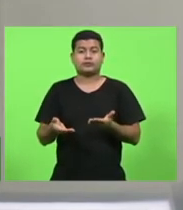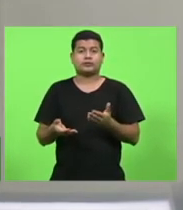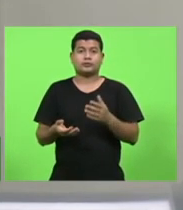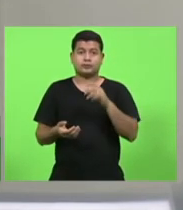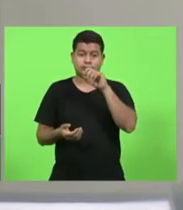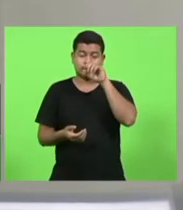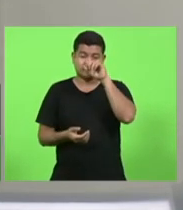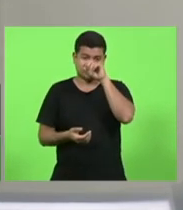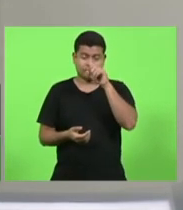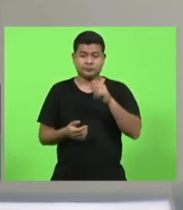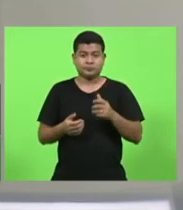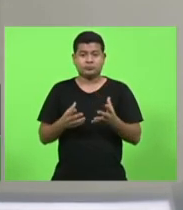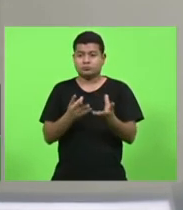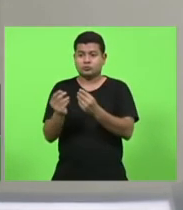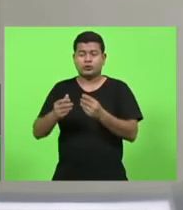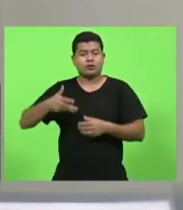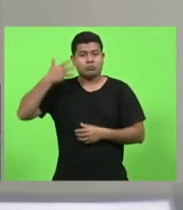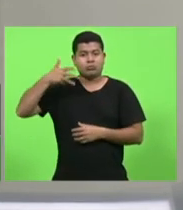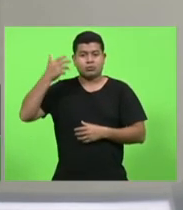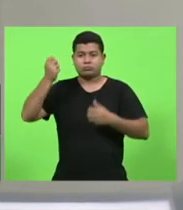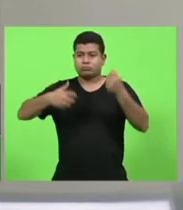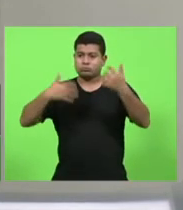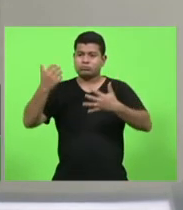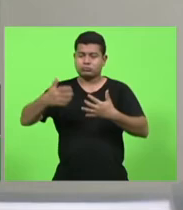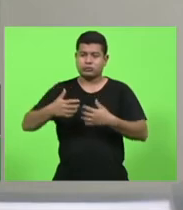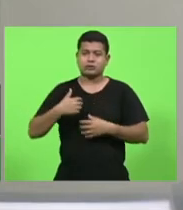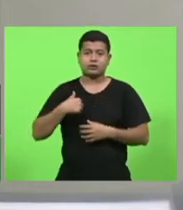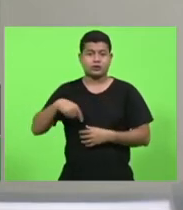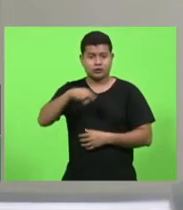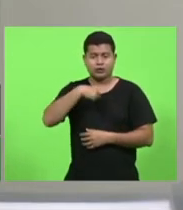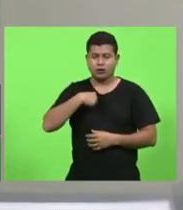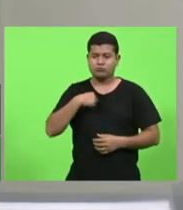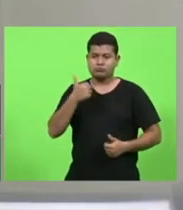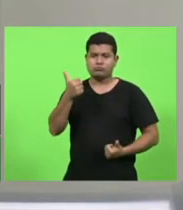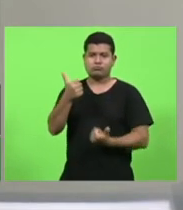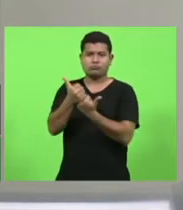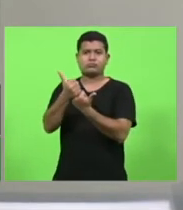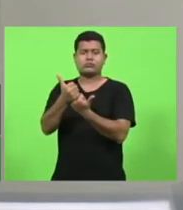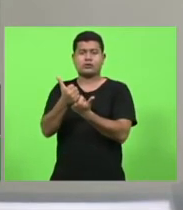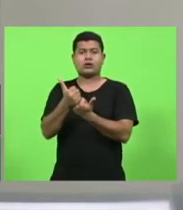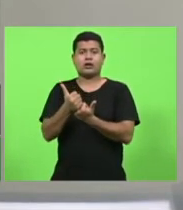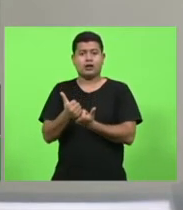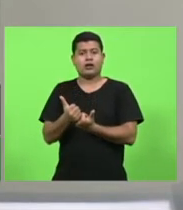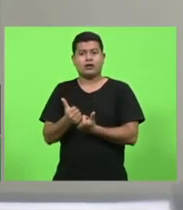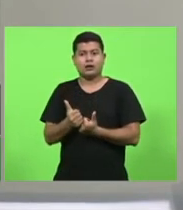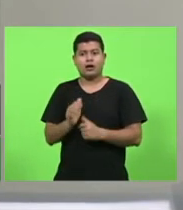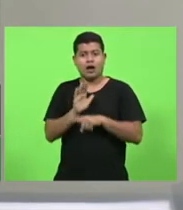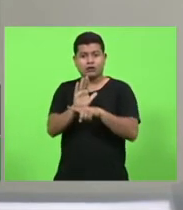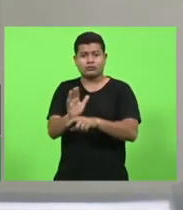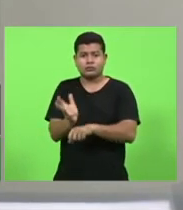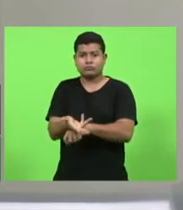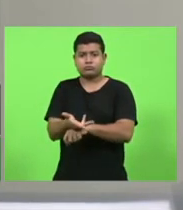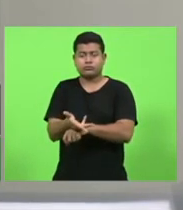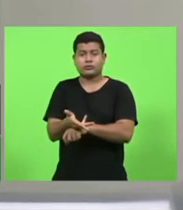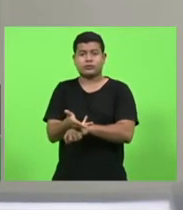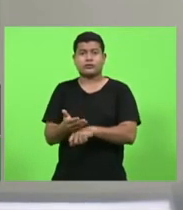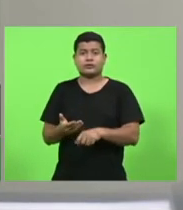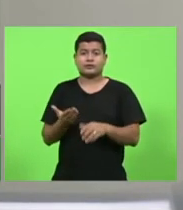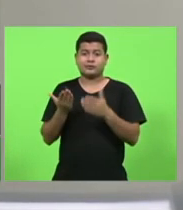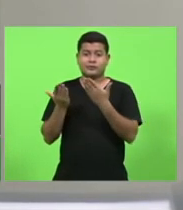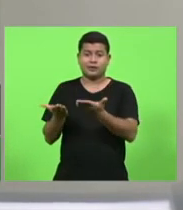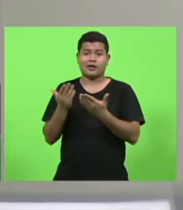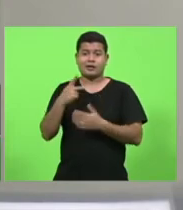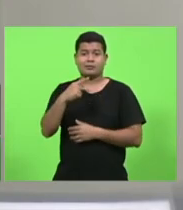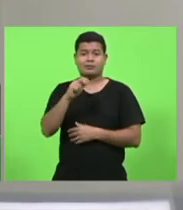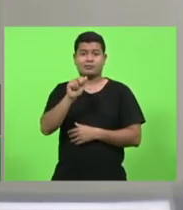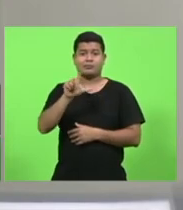que se manifestaram, e vamos apoiar e tornar célere, como mesmo disse o Paulo